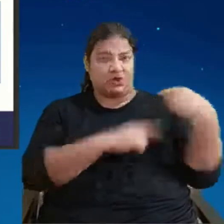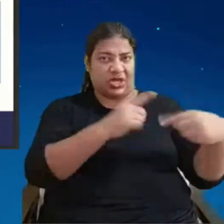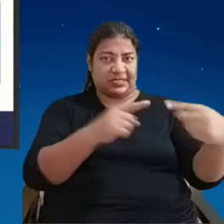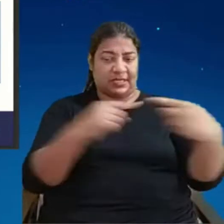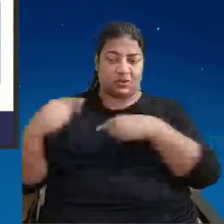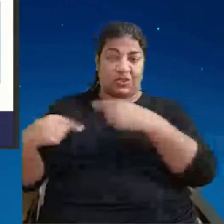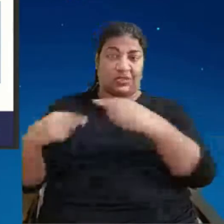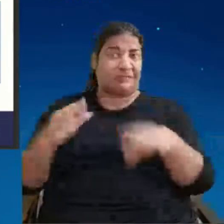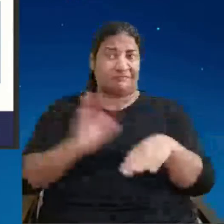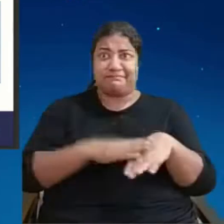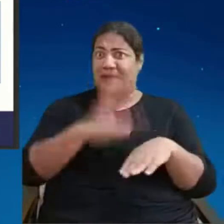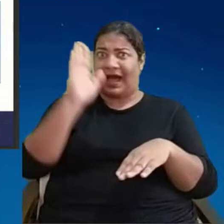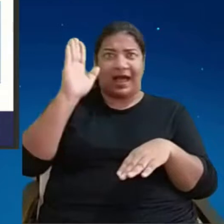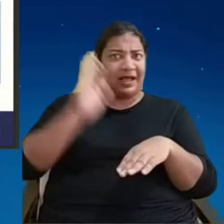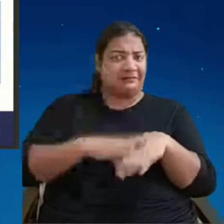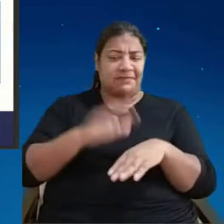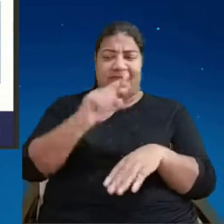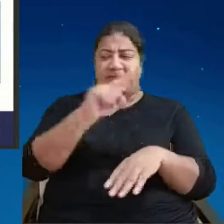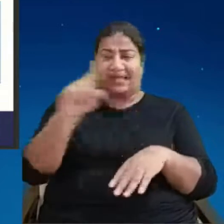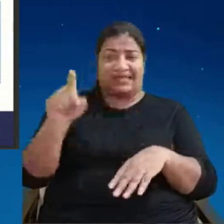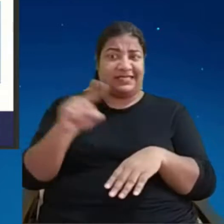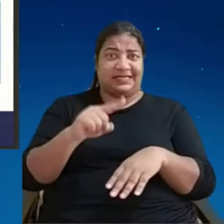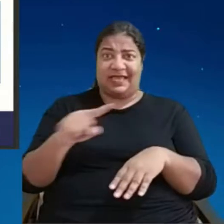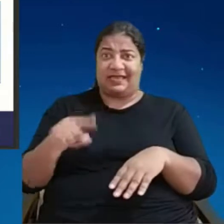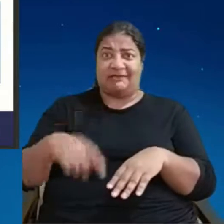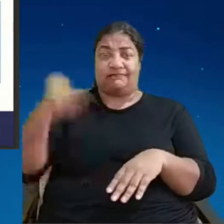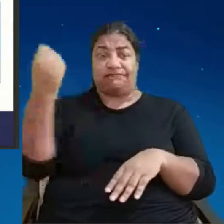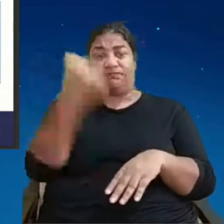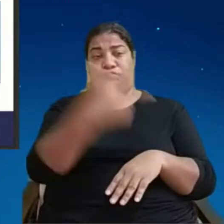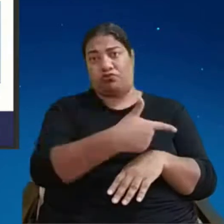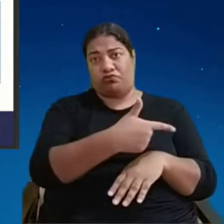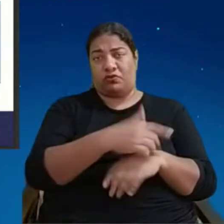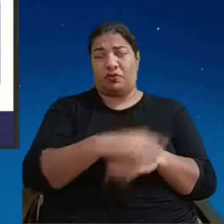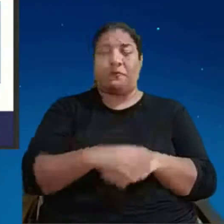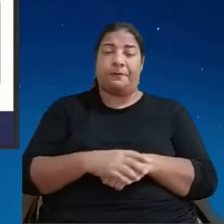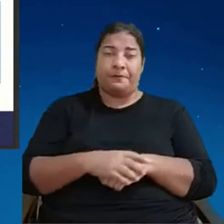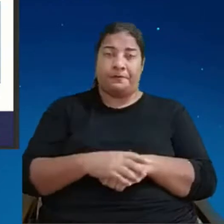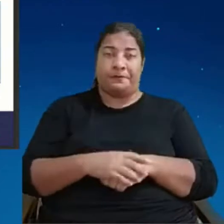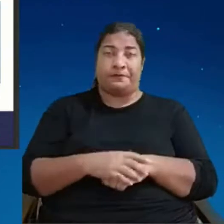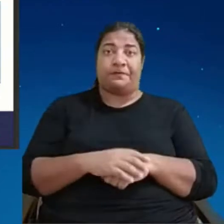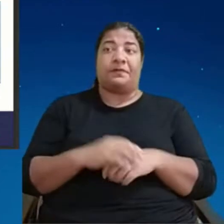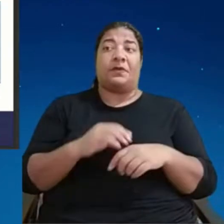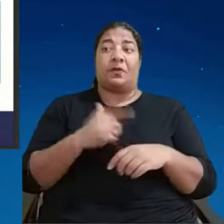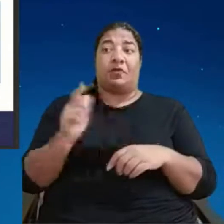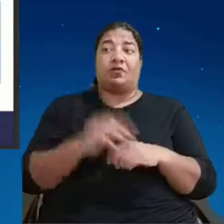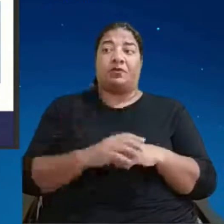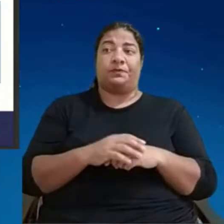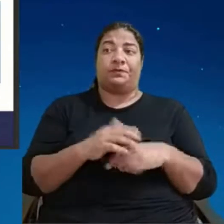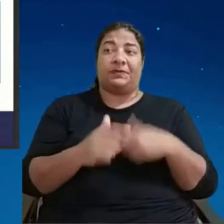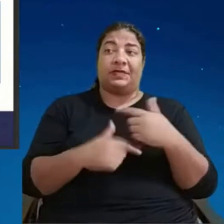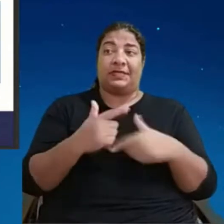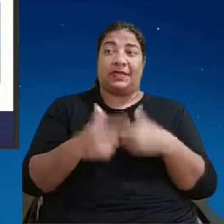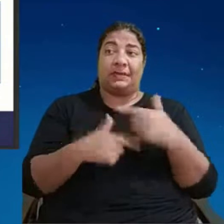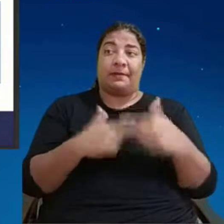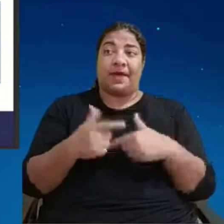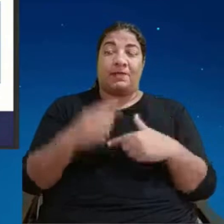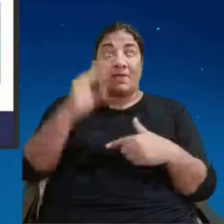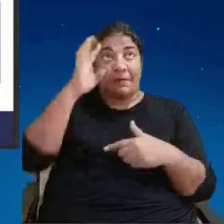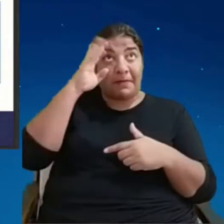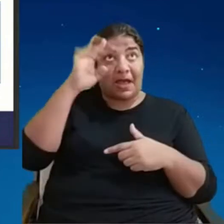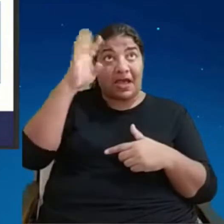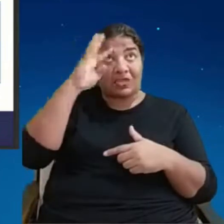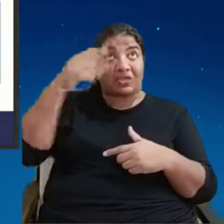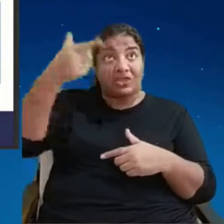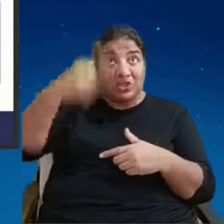geração Z do que dos milênios. O trabalho reimaginado revelou que uma pesquisa com 17 mil